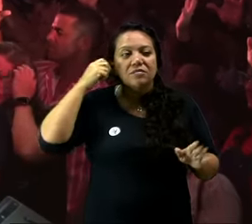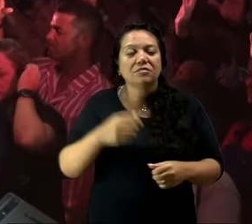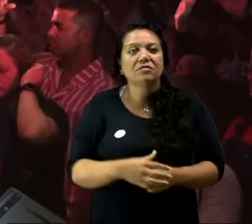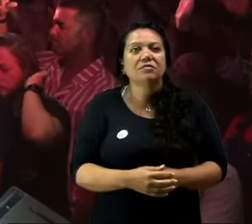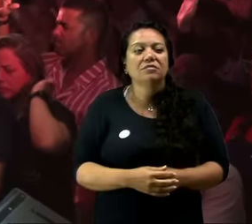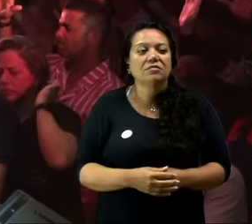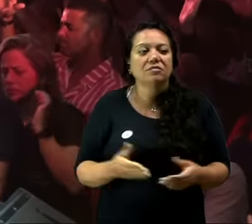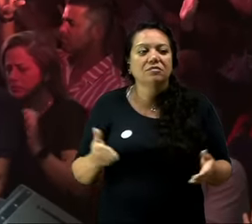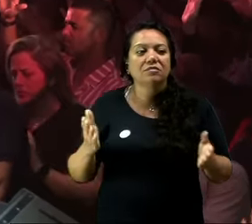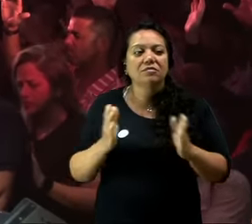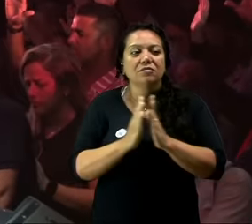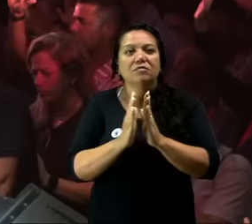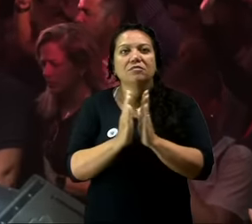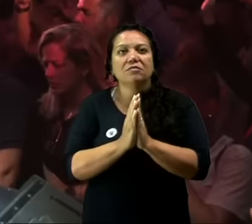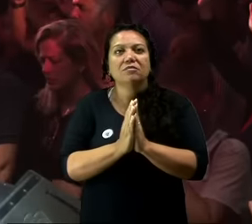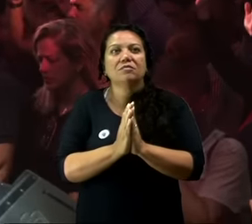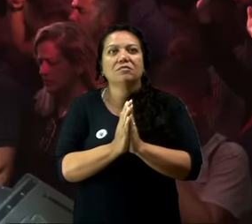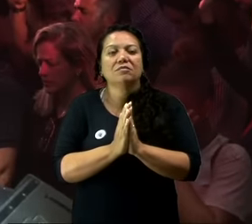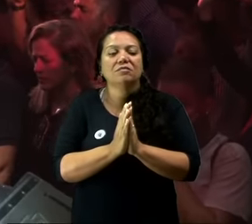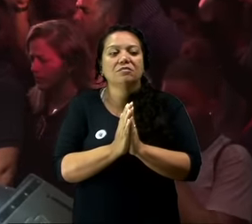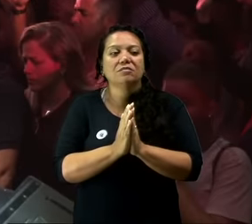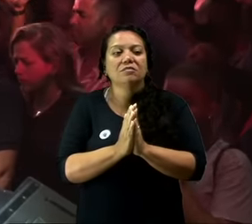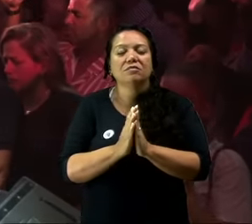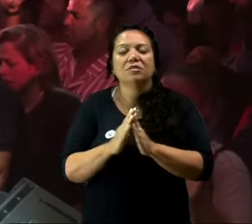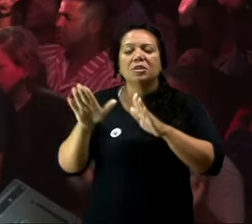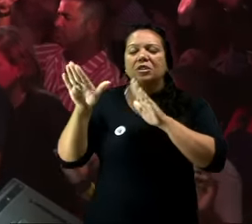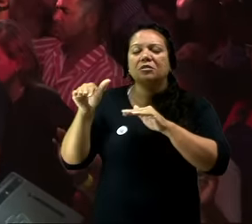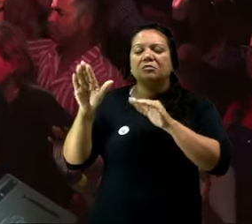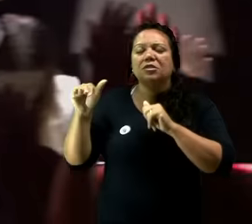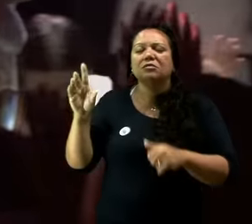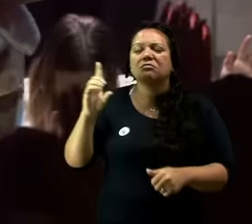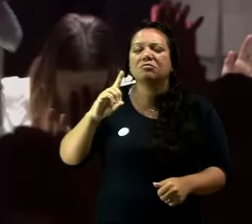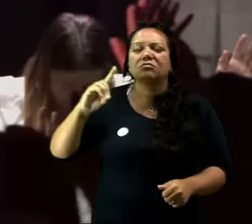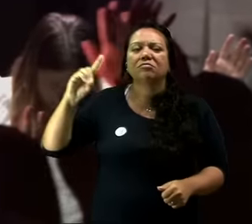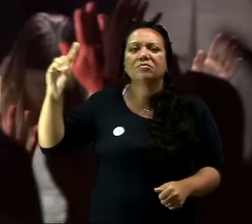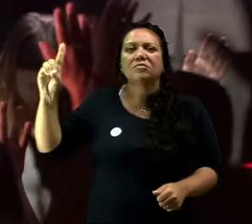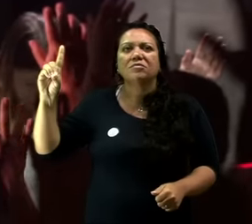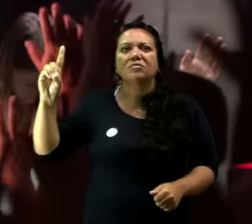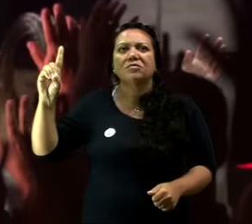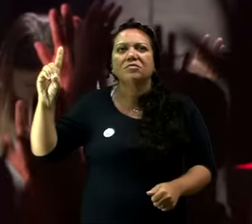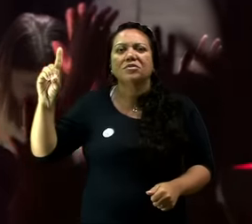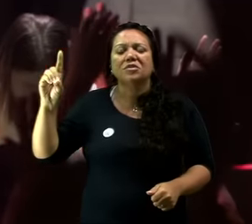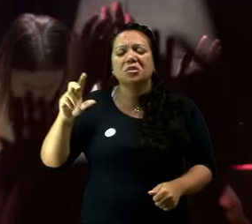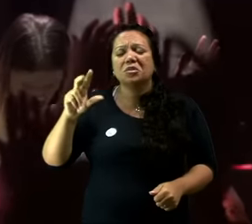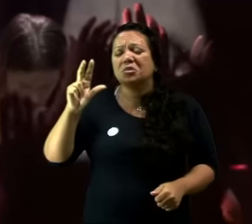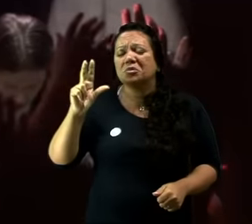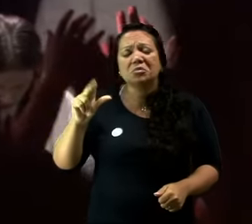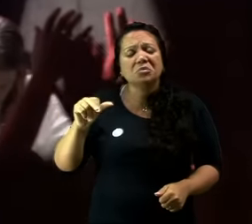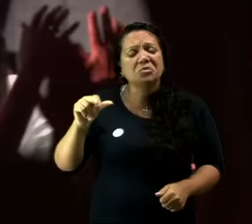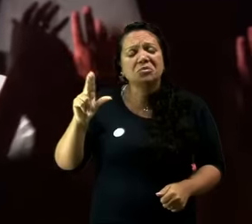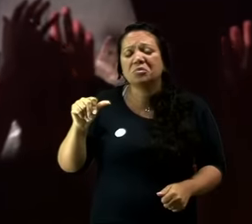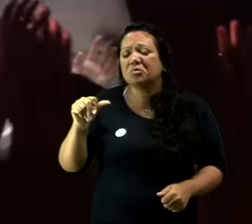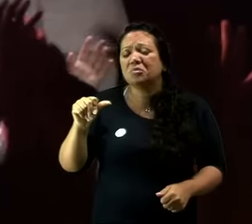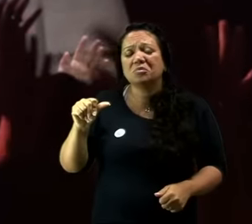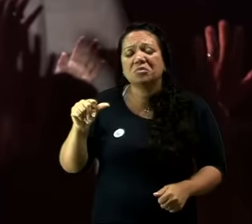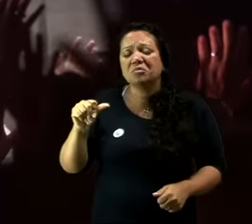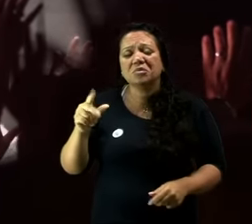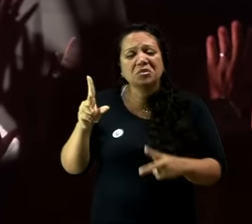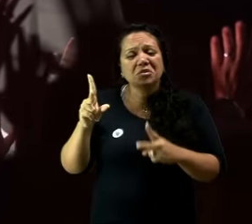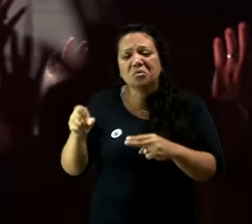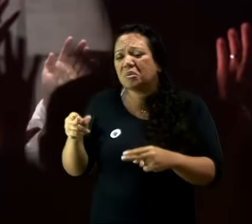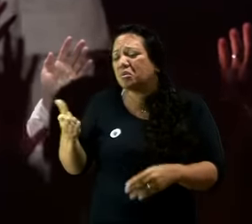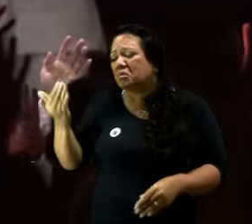daqui hoje pedindo: Deus, eu nunca mais vou ser o mesmo que eu era